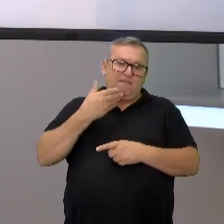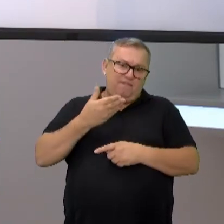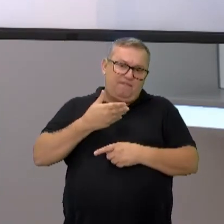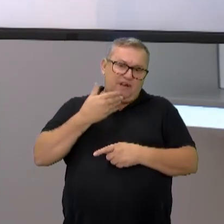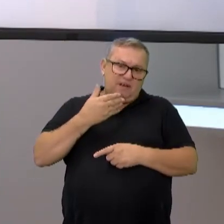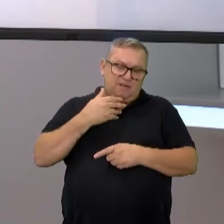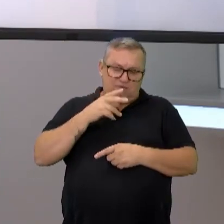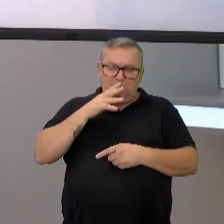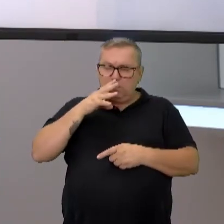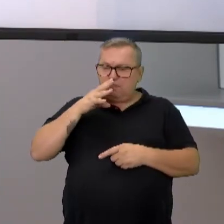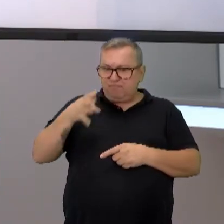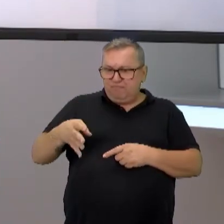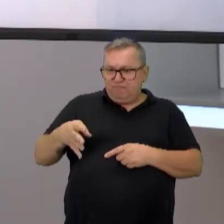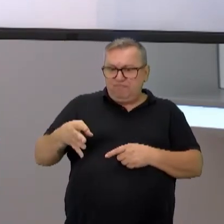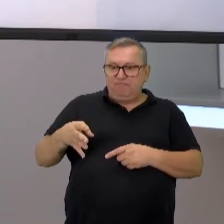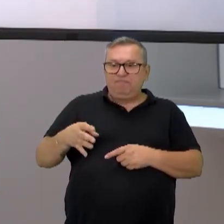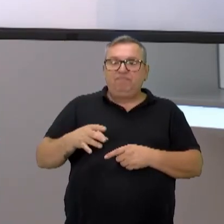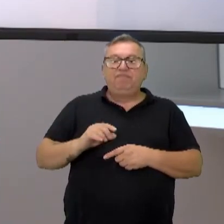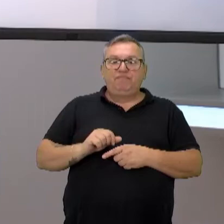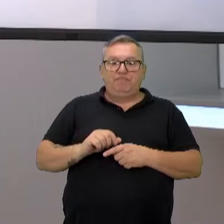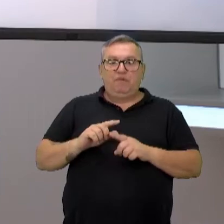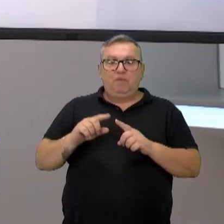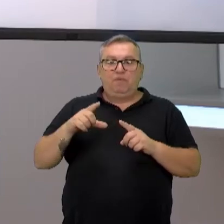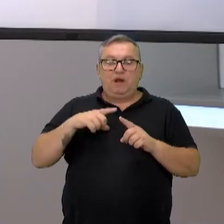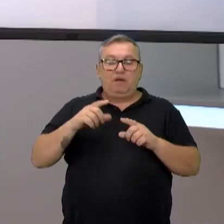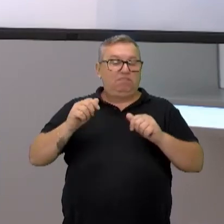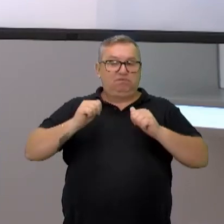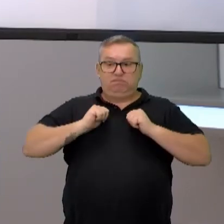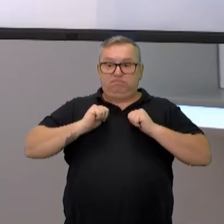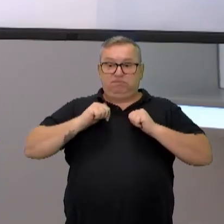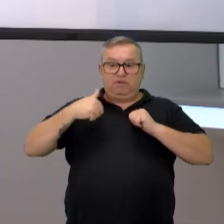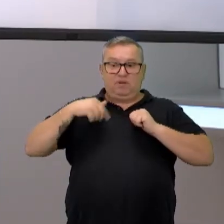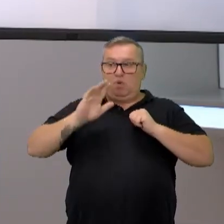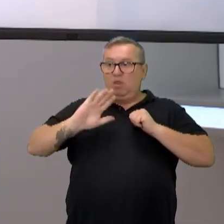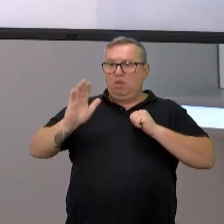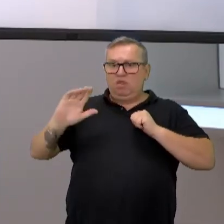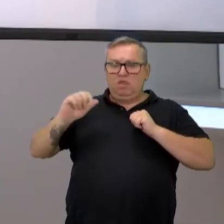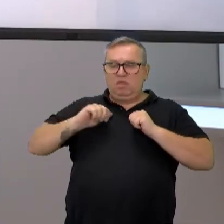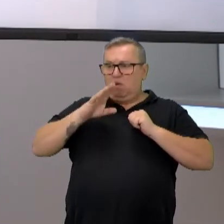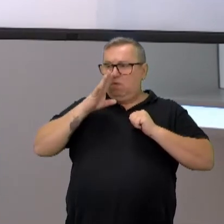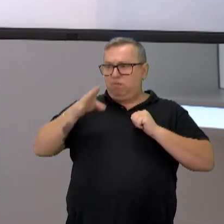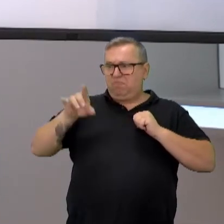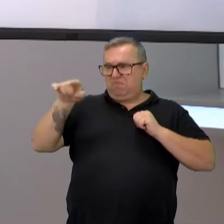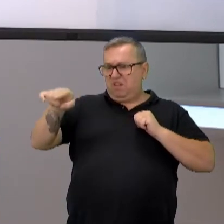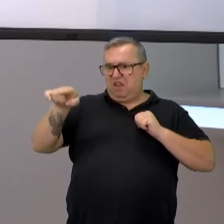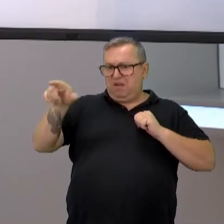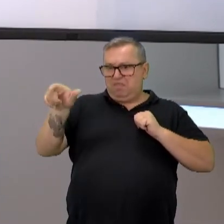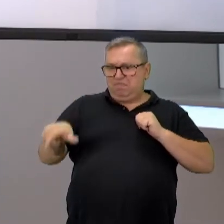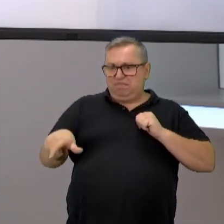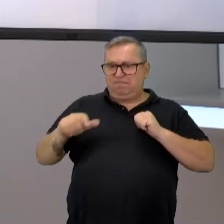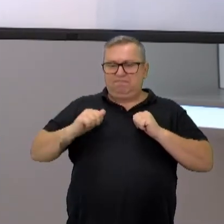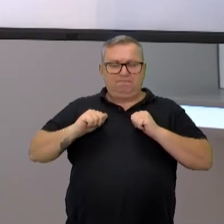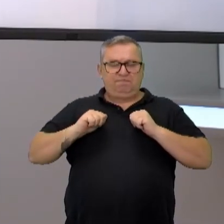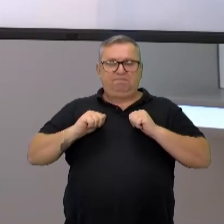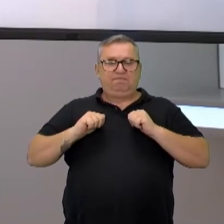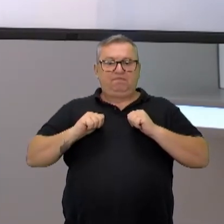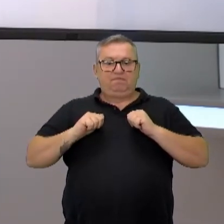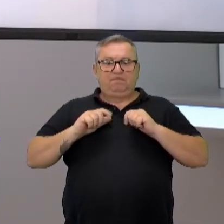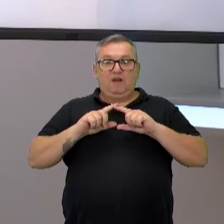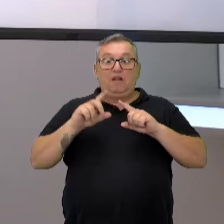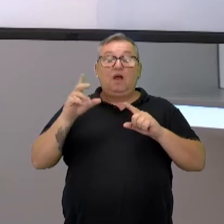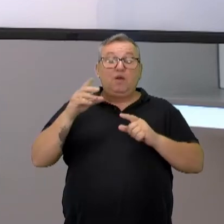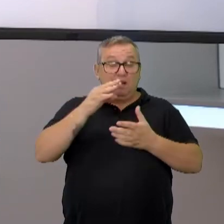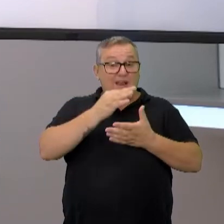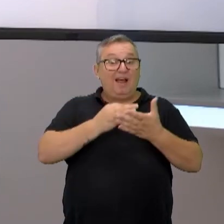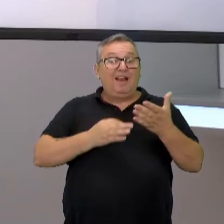não é ela, certo? Para se tirar do problema. Então, quando você está escrevendo o texto, se coloque no texto. Então, nesse texto é muito legal